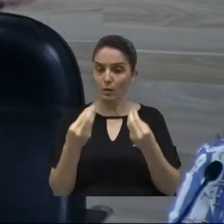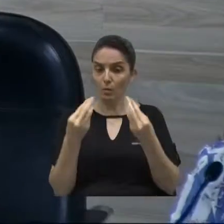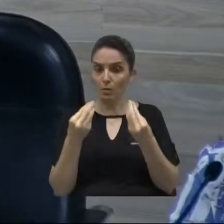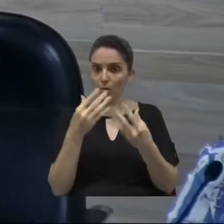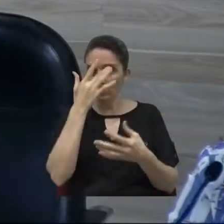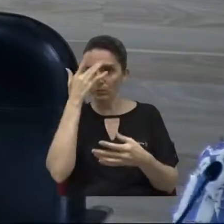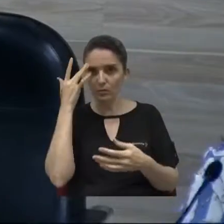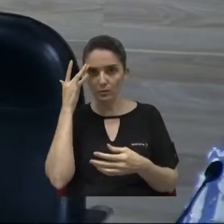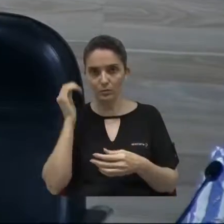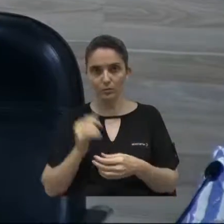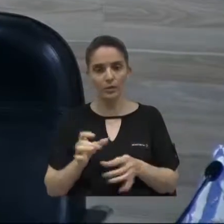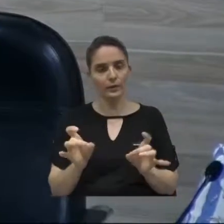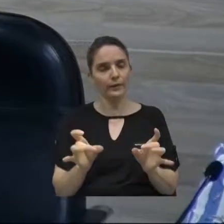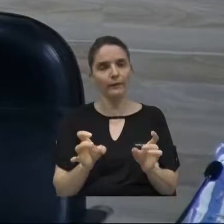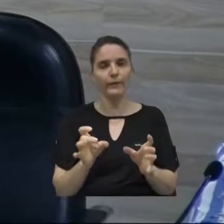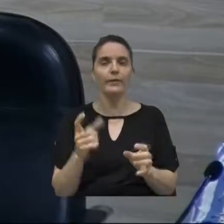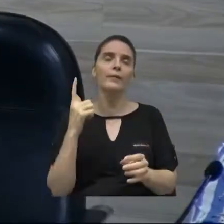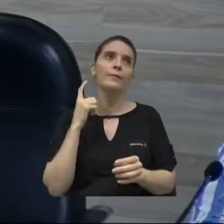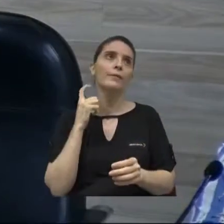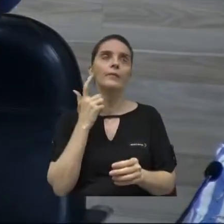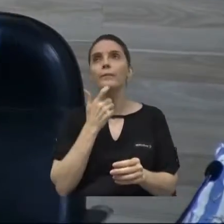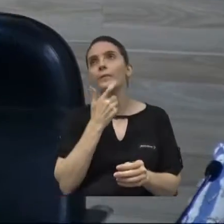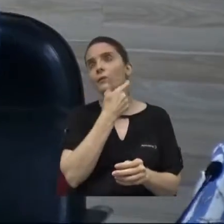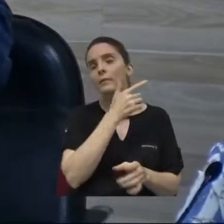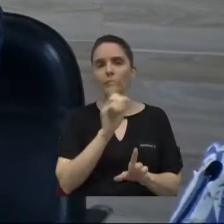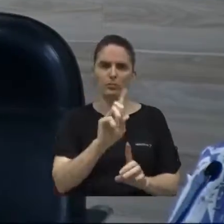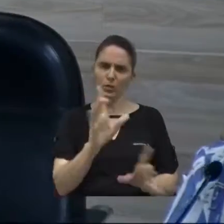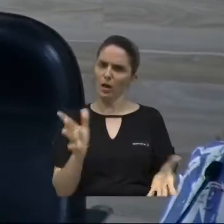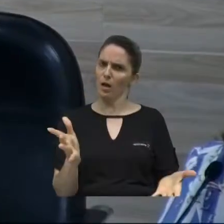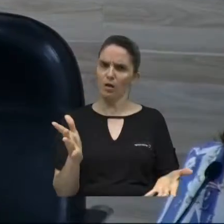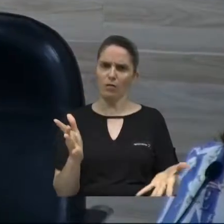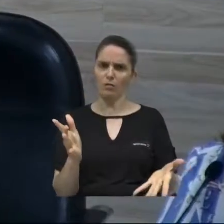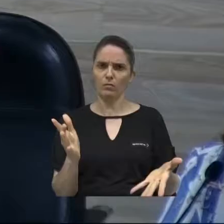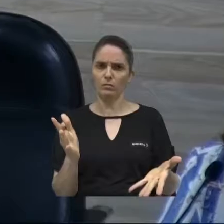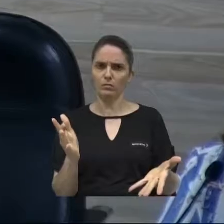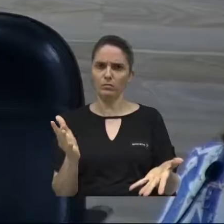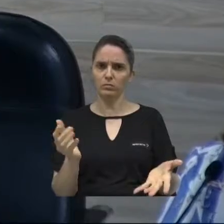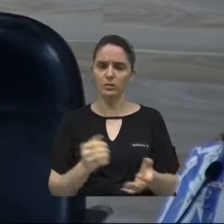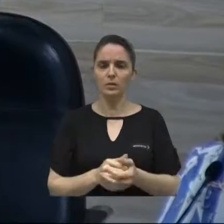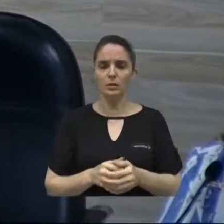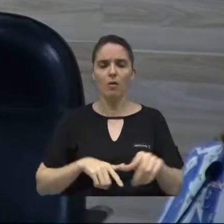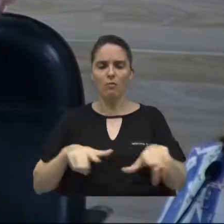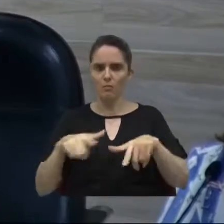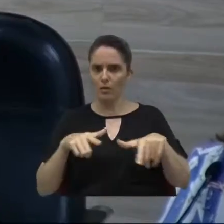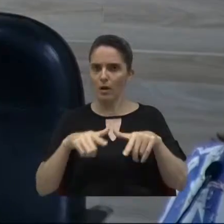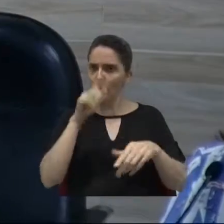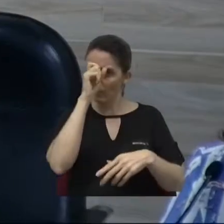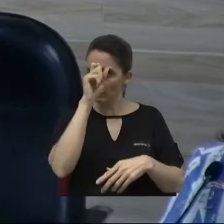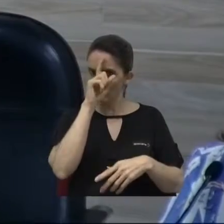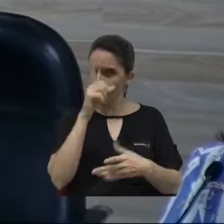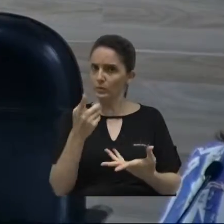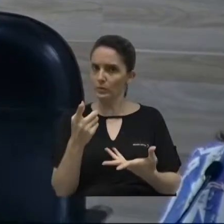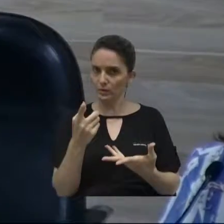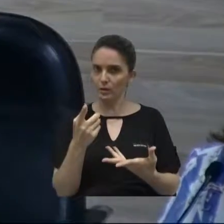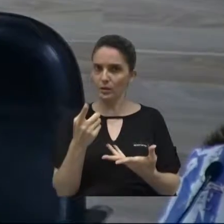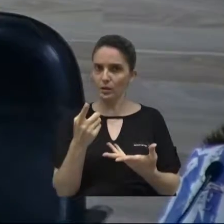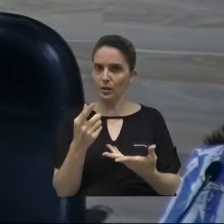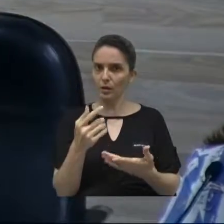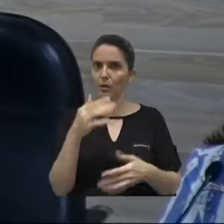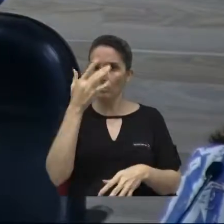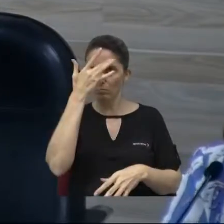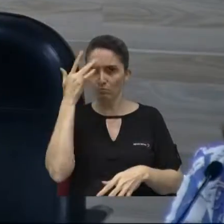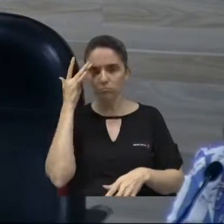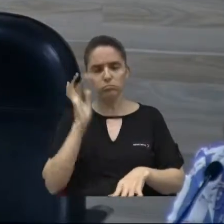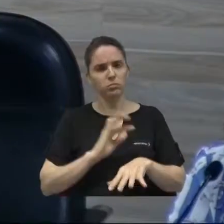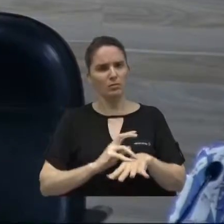lá vendendo perfume, doutor Marcelo. A gente não trabalha, eu costumo dizer que o ambiente de trabalho nosso, ninguém vai lá porque está bem. Ainda mais